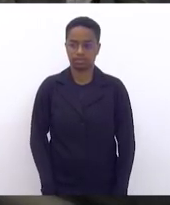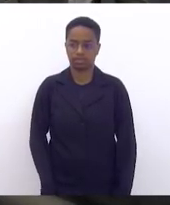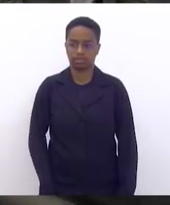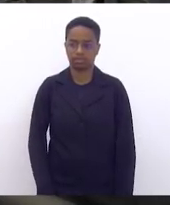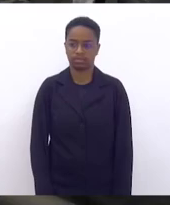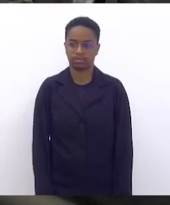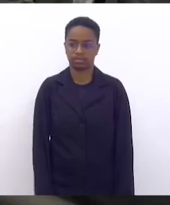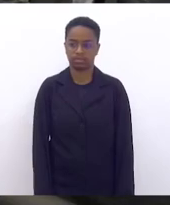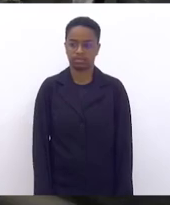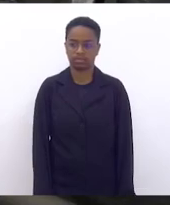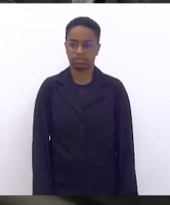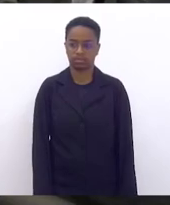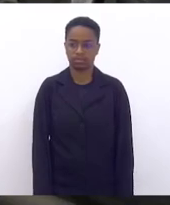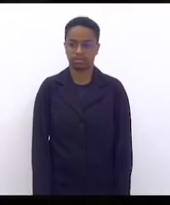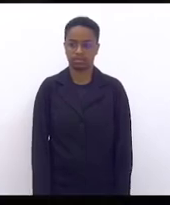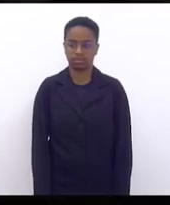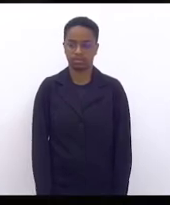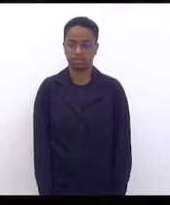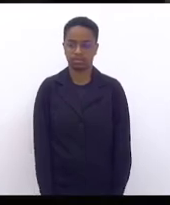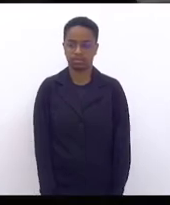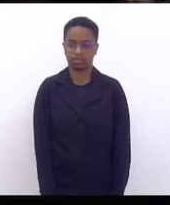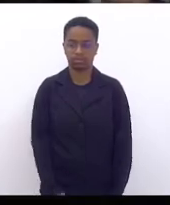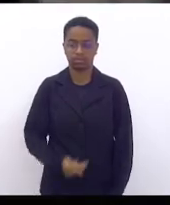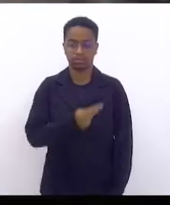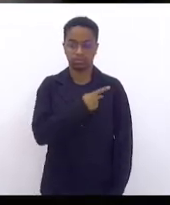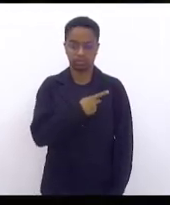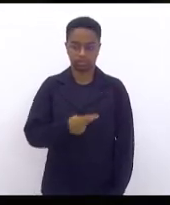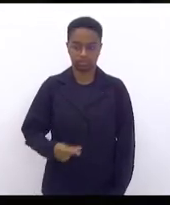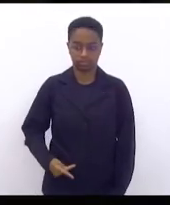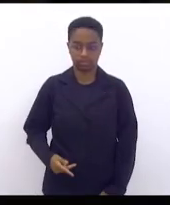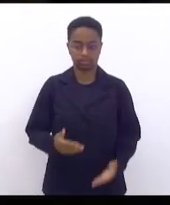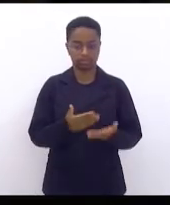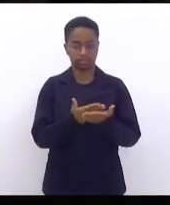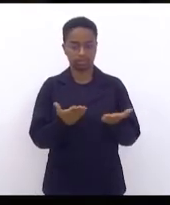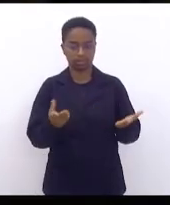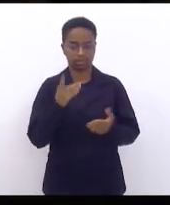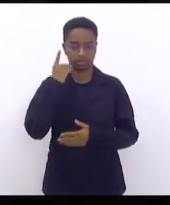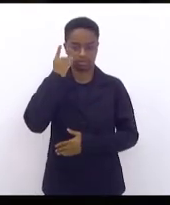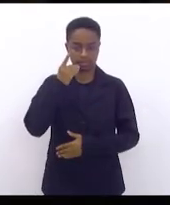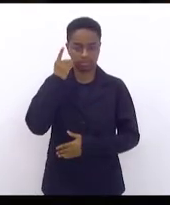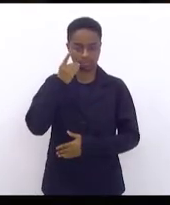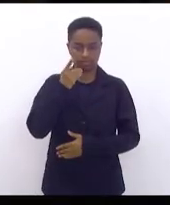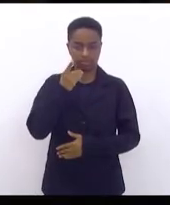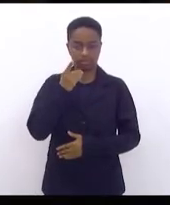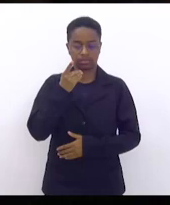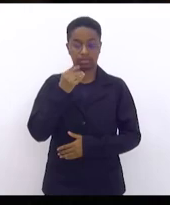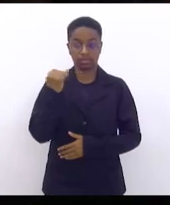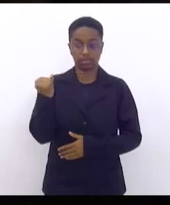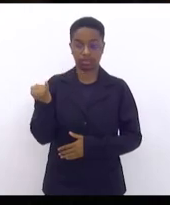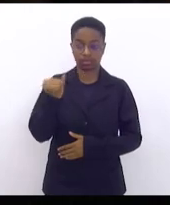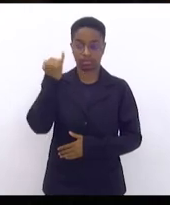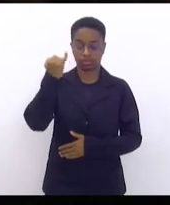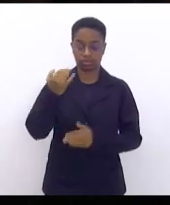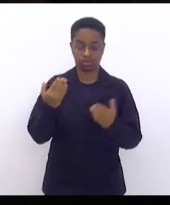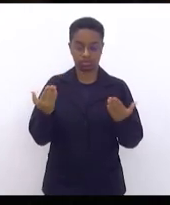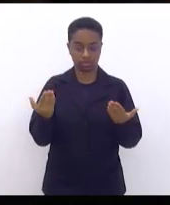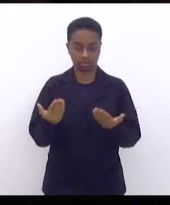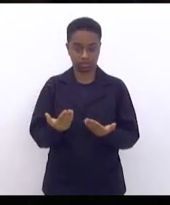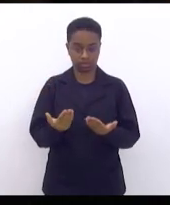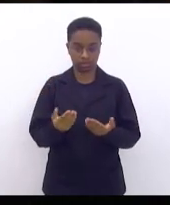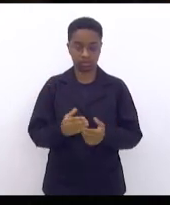Senhor presidente, senhoras deputadas, senhores deputados, muito importante aqui no dia de